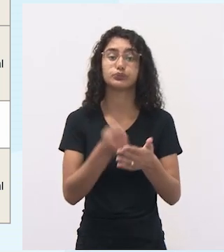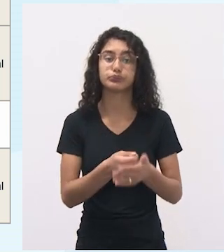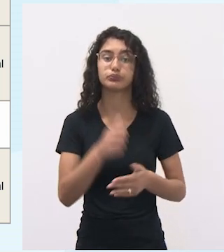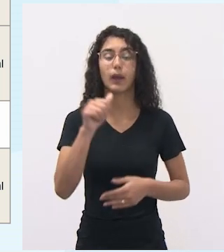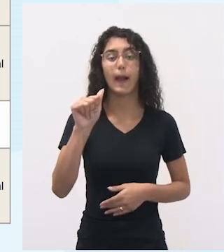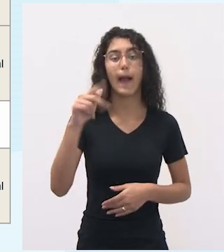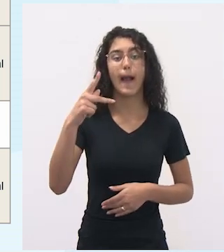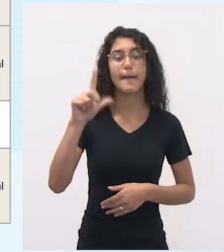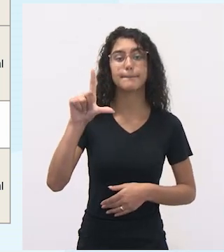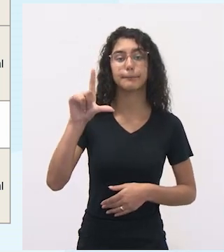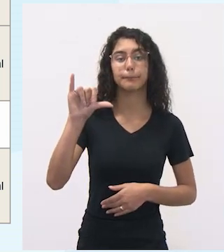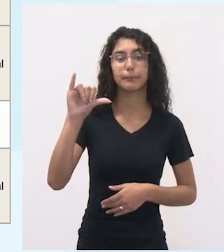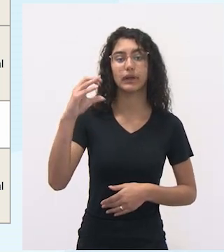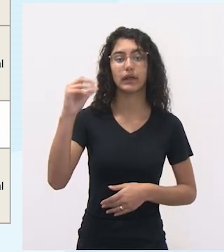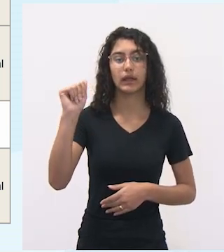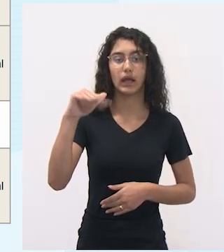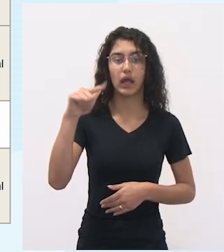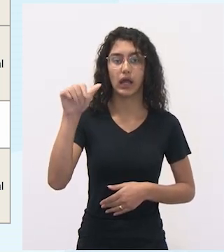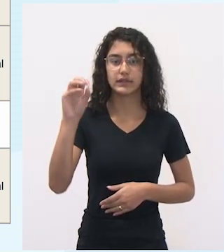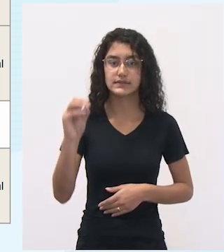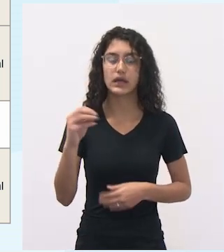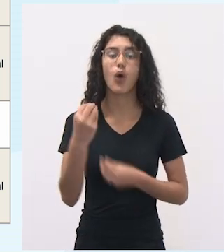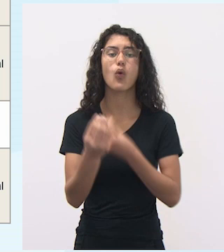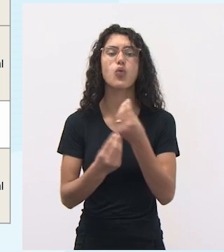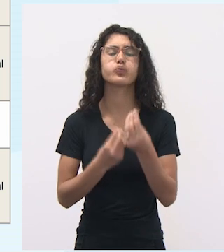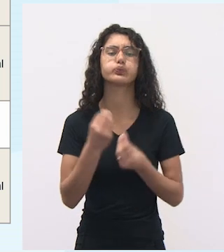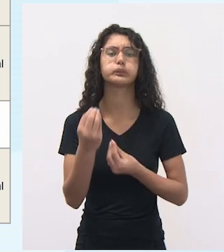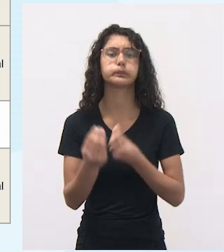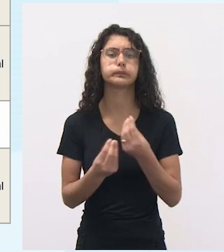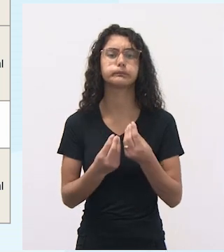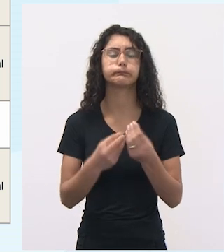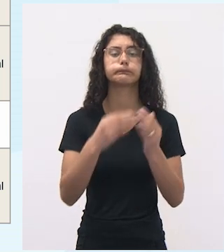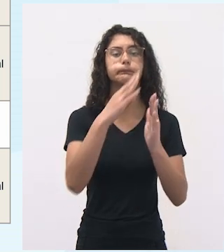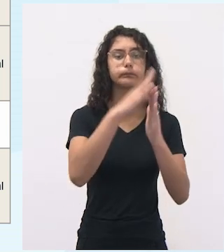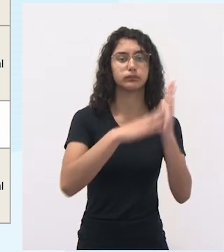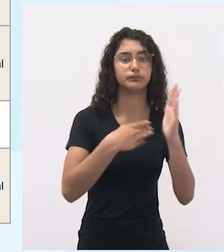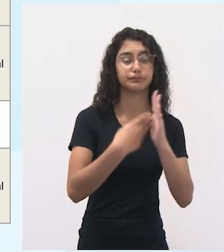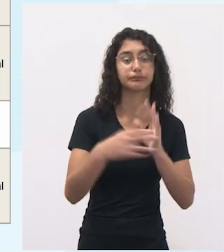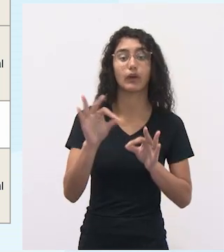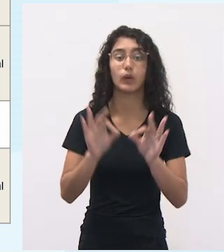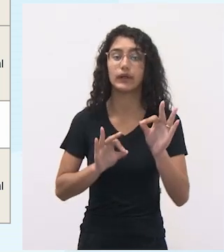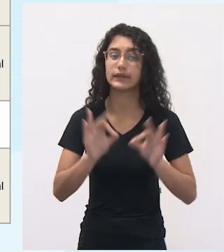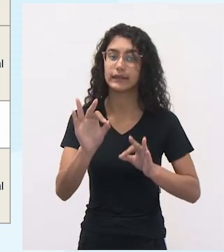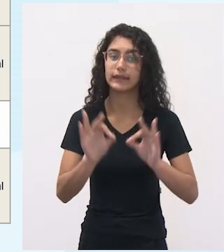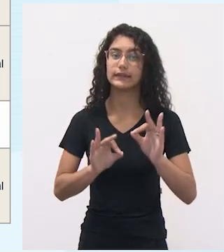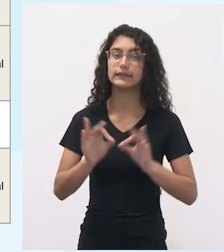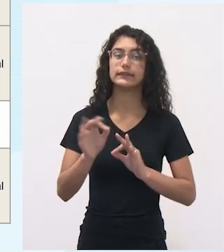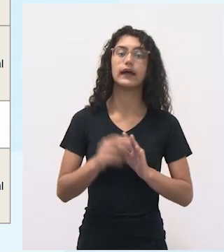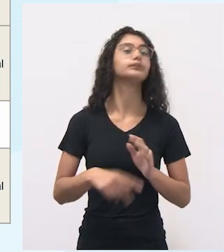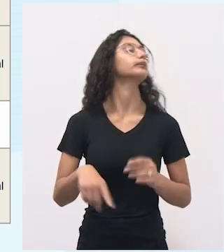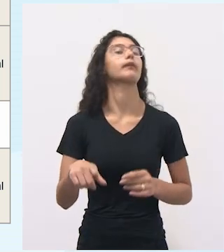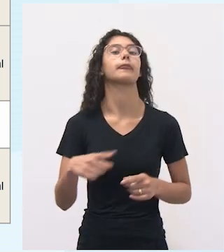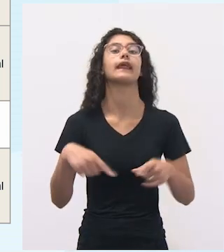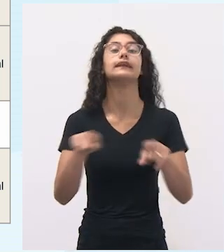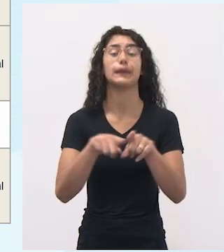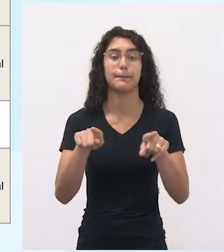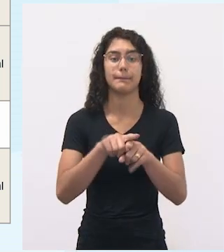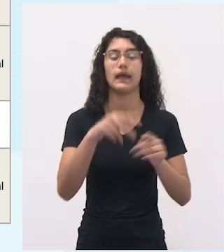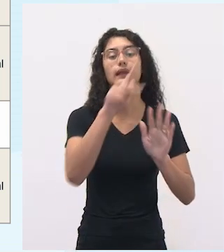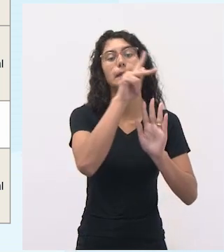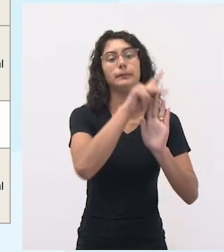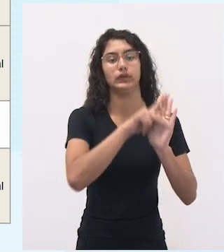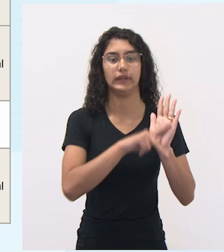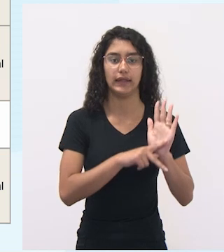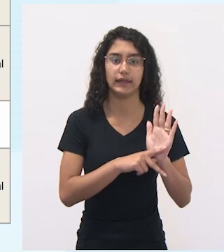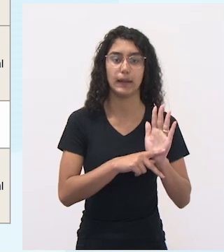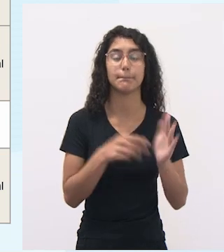se é amostral, para organizar esse quadro sintético. Esse quadro está na portaria, para